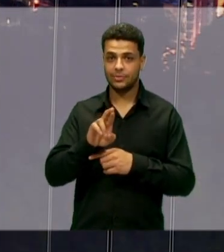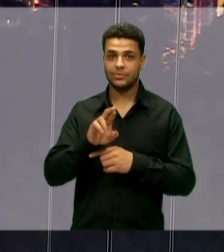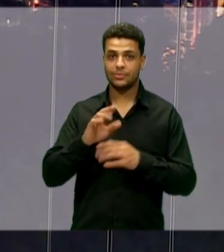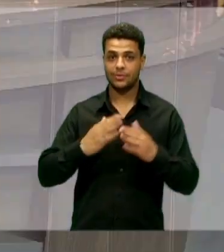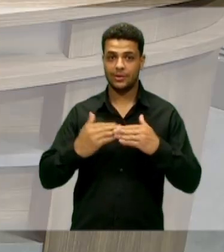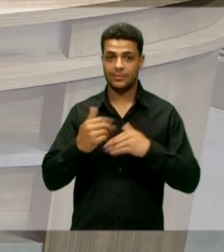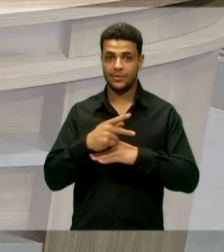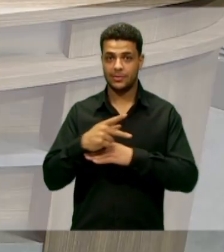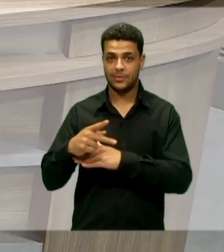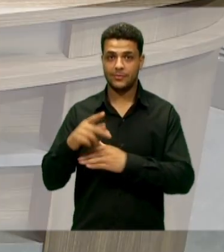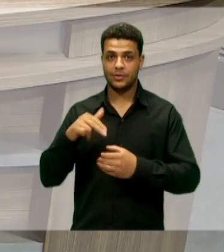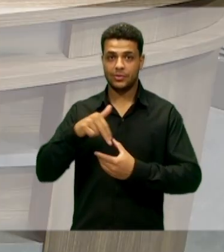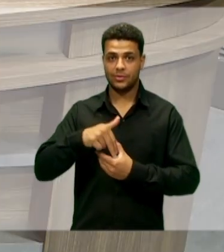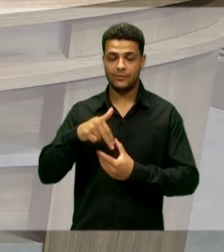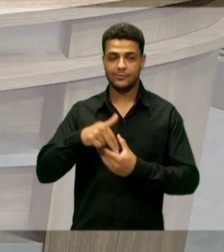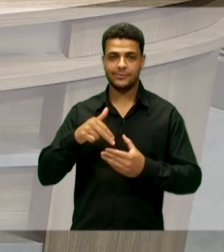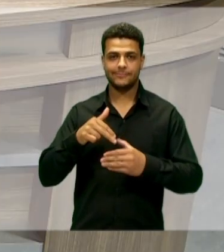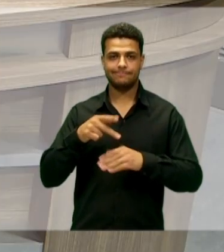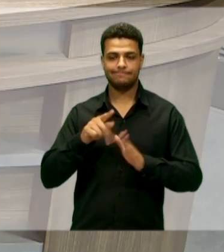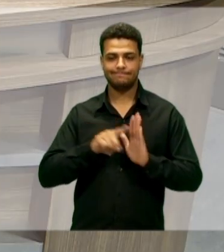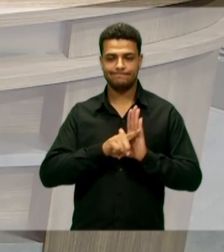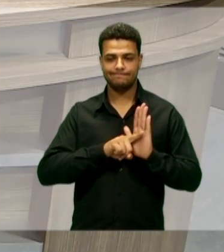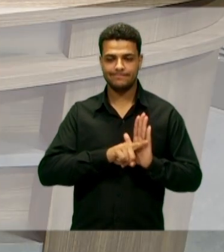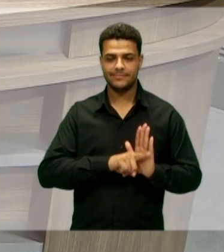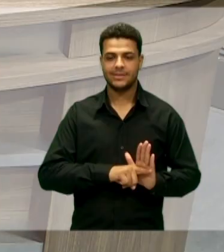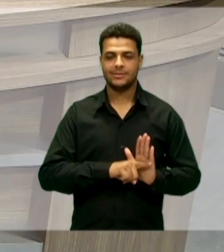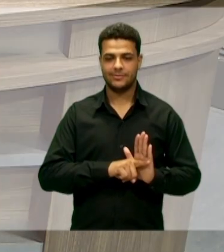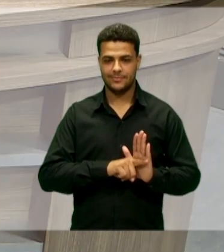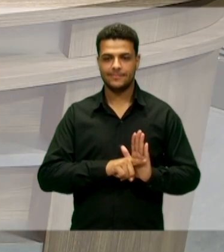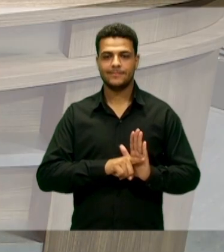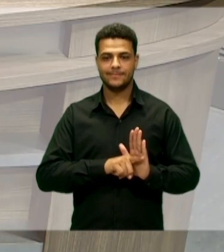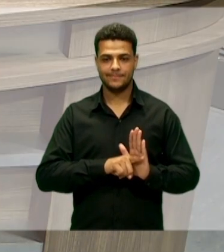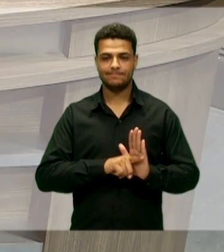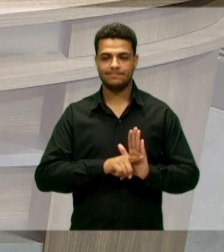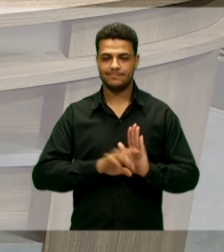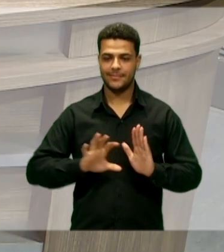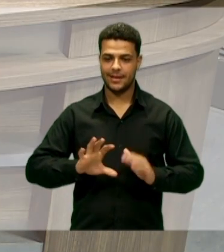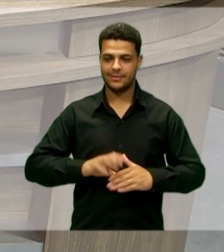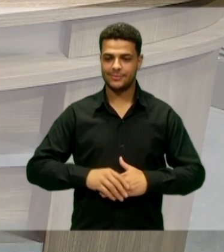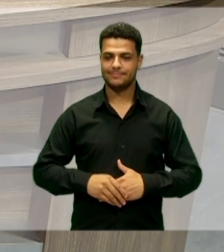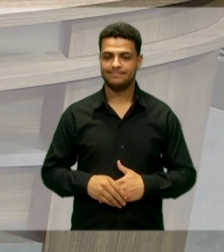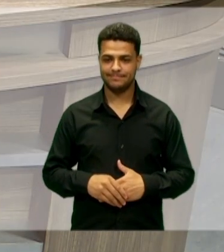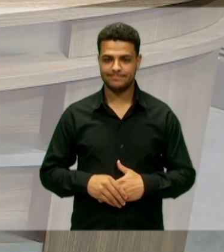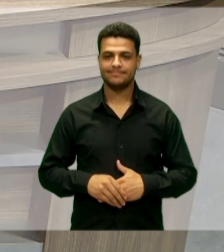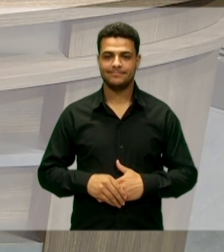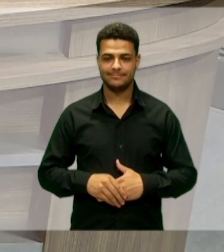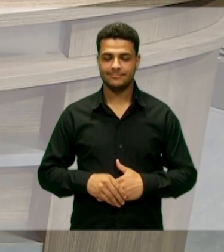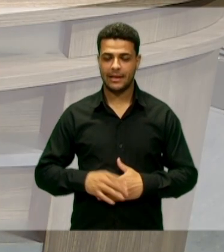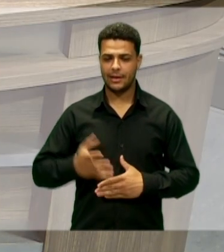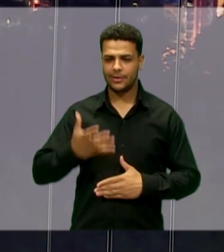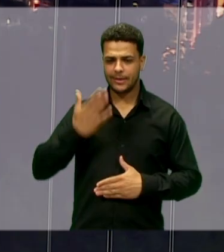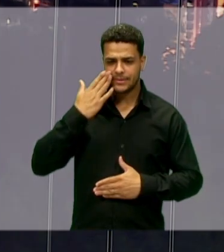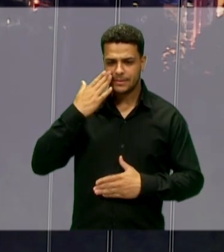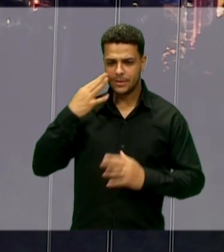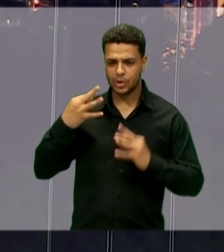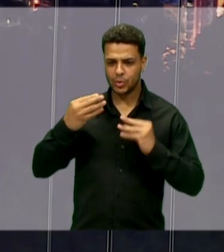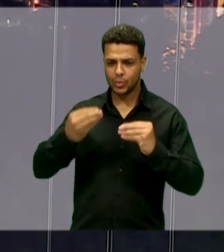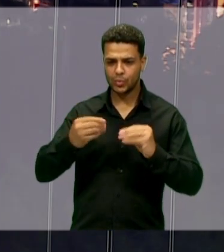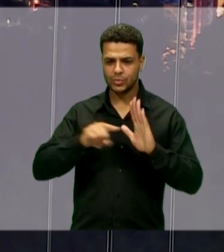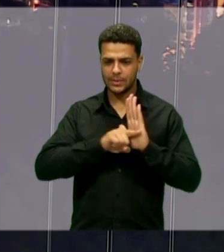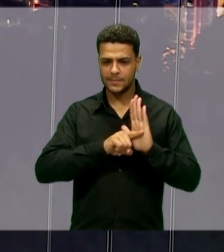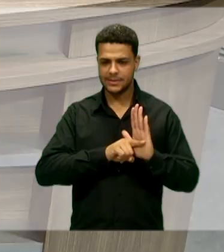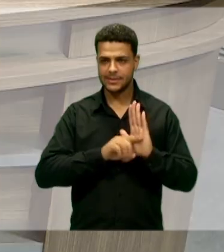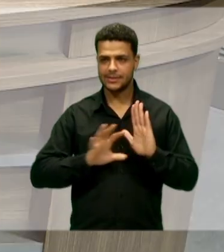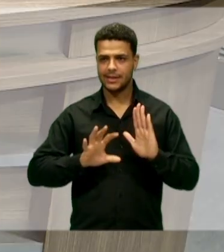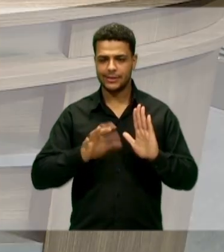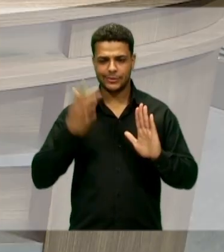professor da Univale e pesquisador. É isso aí. Eu quero saber tudo sobre essa sua pesquisa aí. Eu